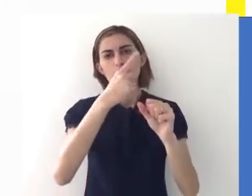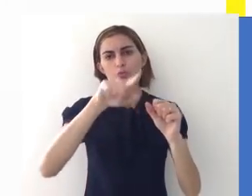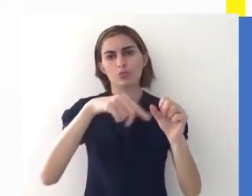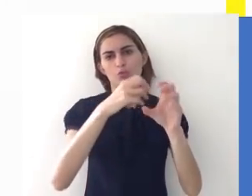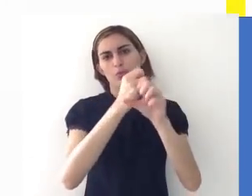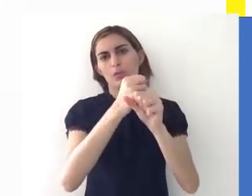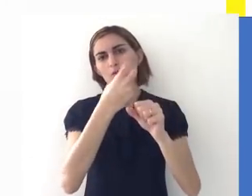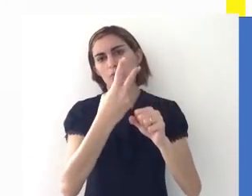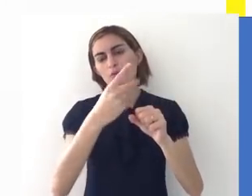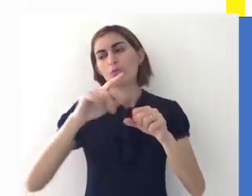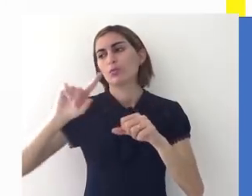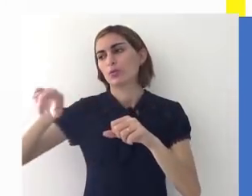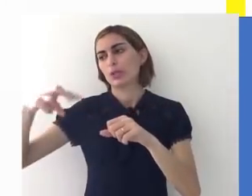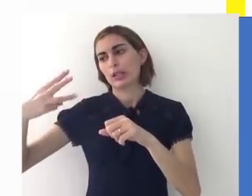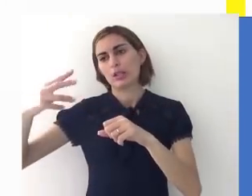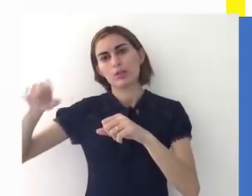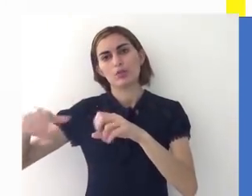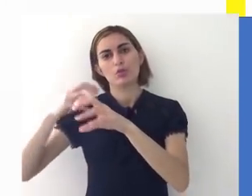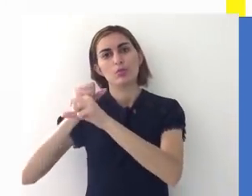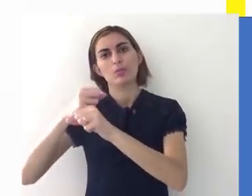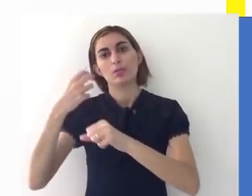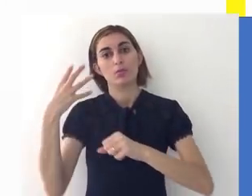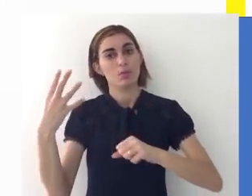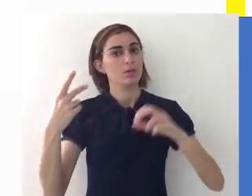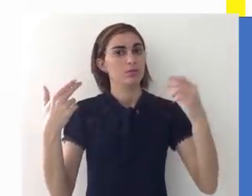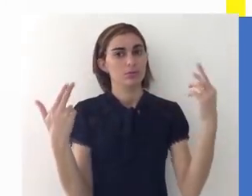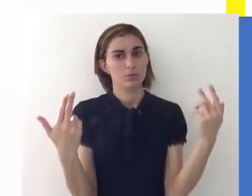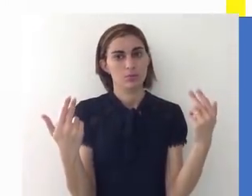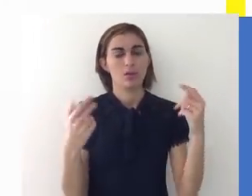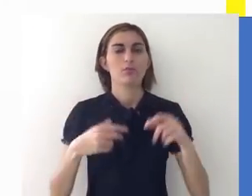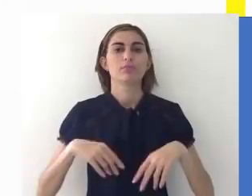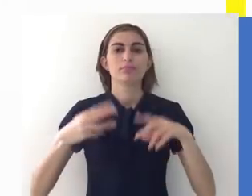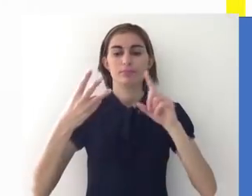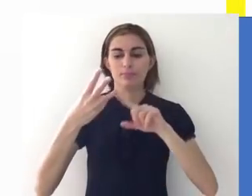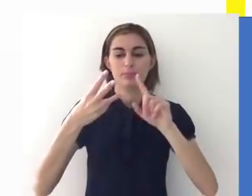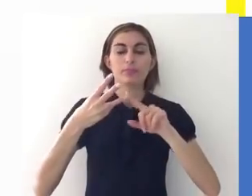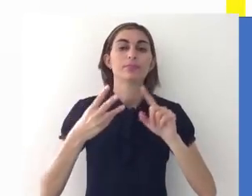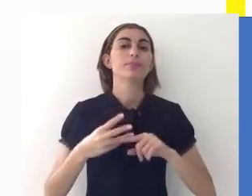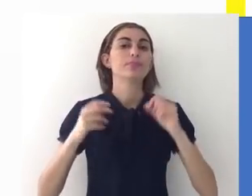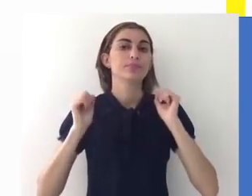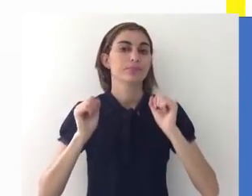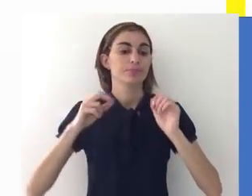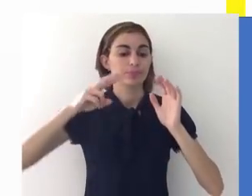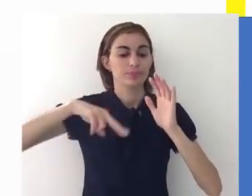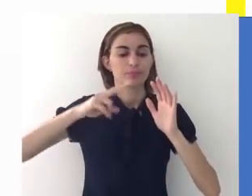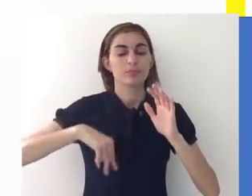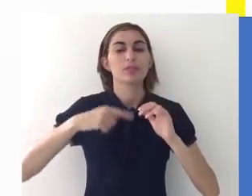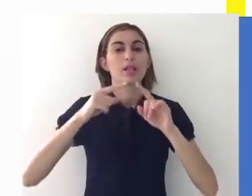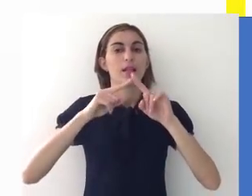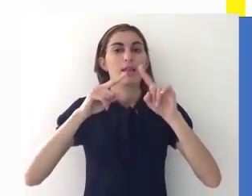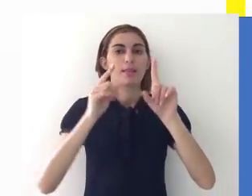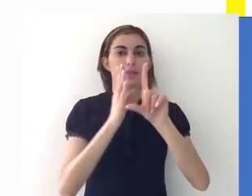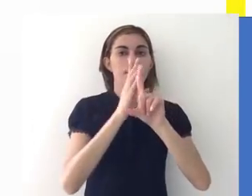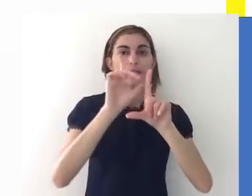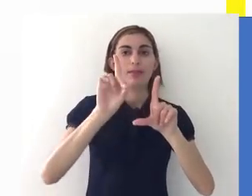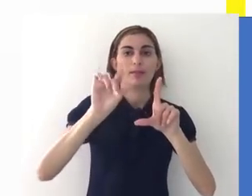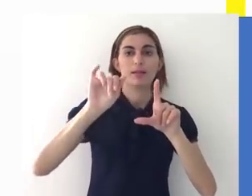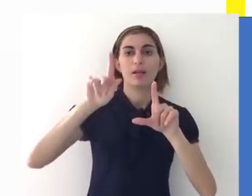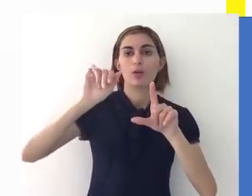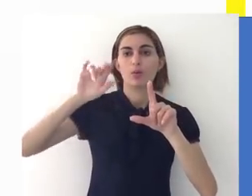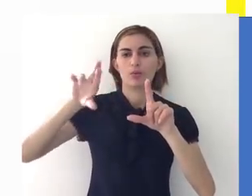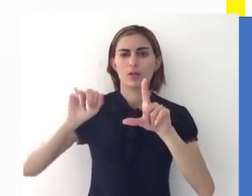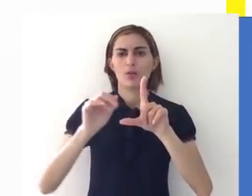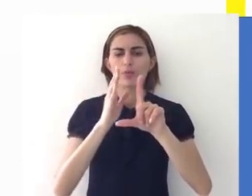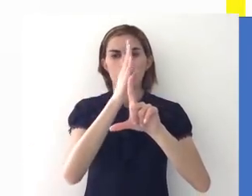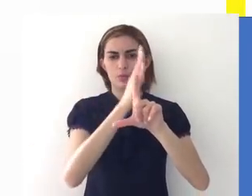que 1 somado com 2 vai ter que ser a mesma medida que o 3 somado com 4. Terceira propriedade. Lê comigo. Ó.